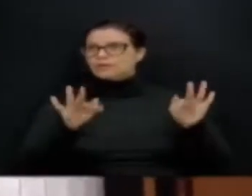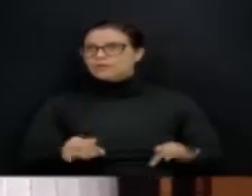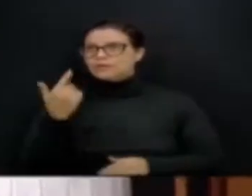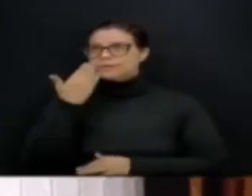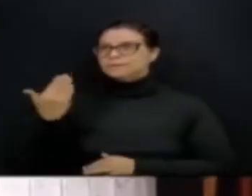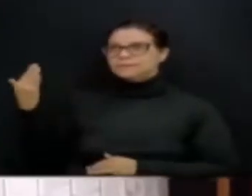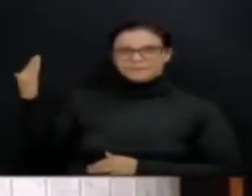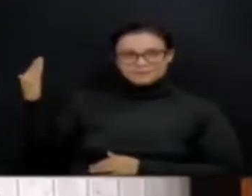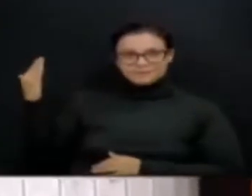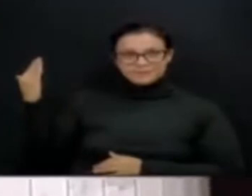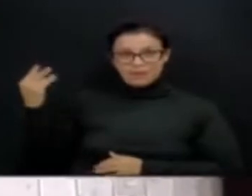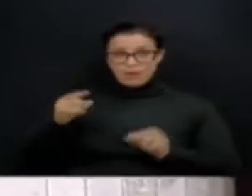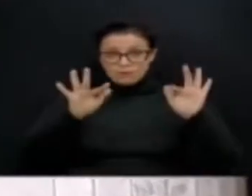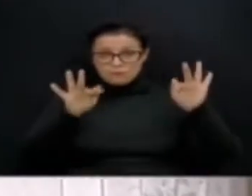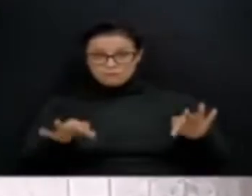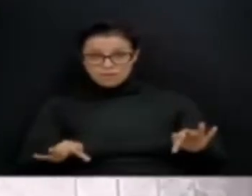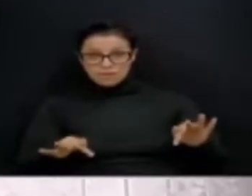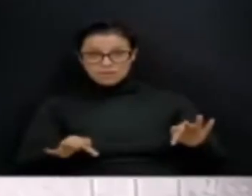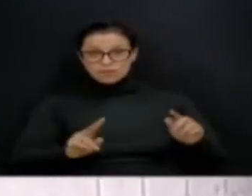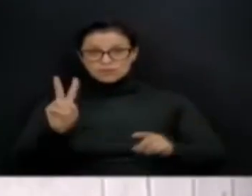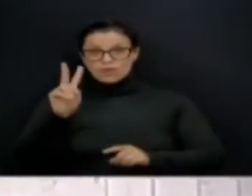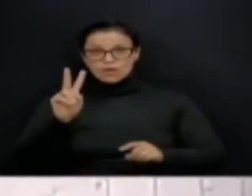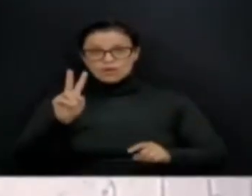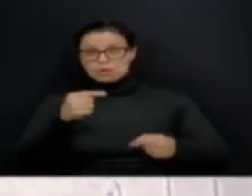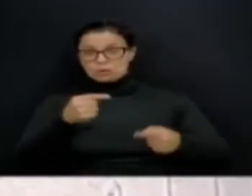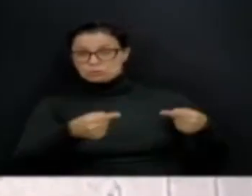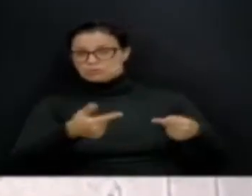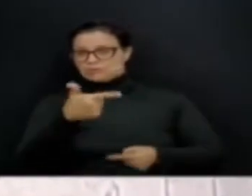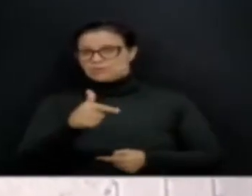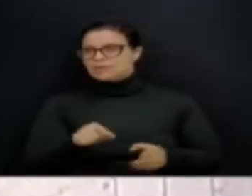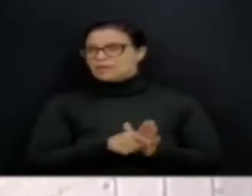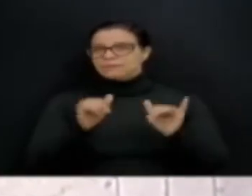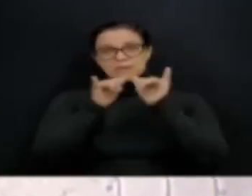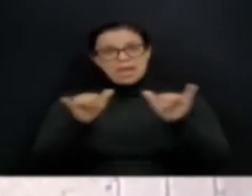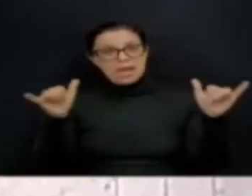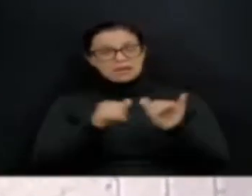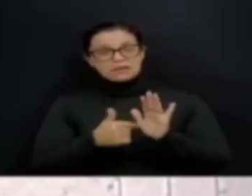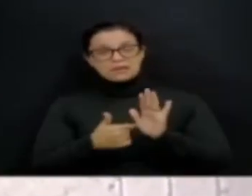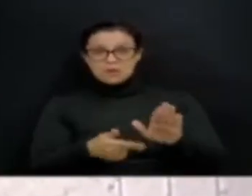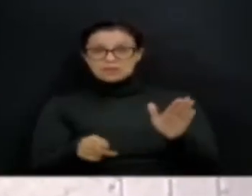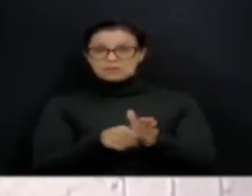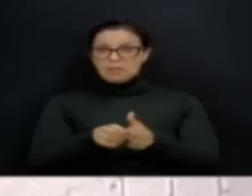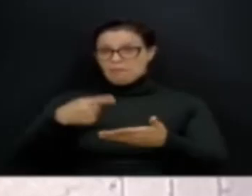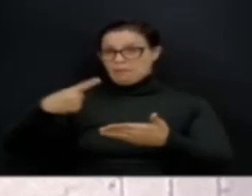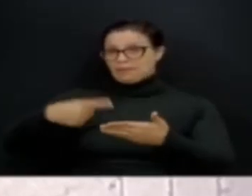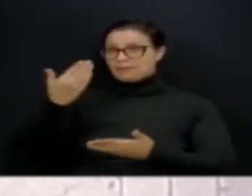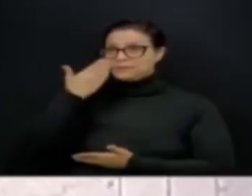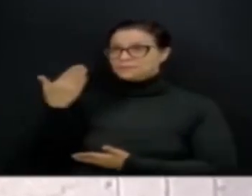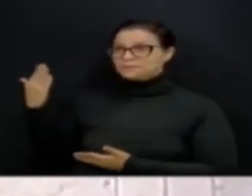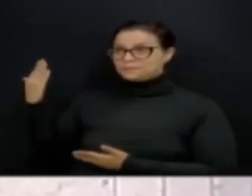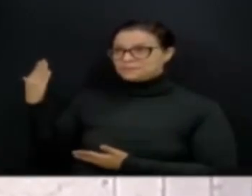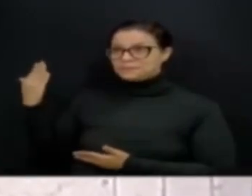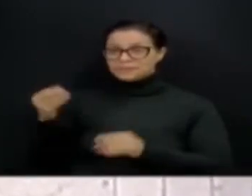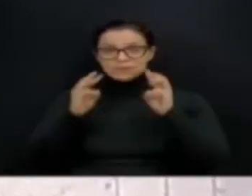Fim do preço injusto. É a propaganda que estava sobre as praças de pedágio.